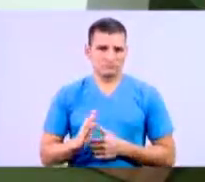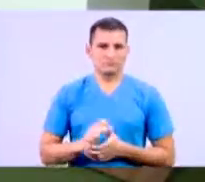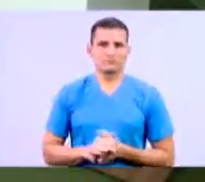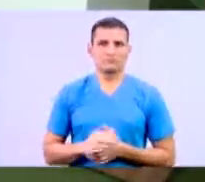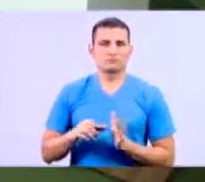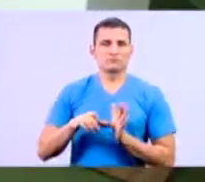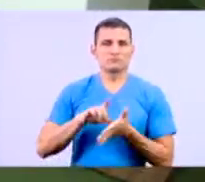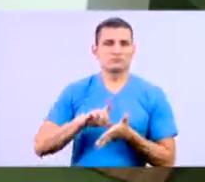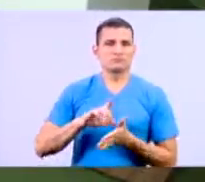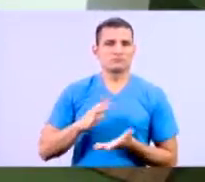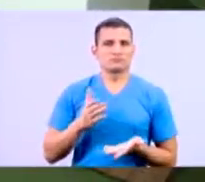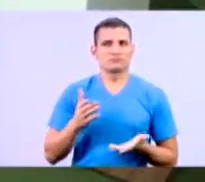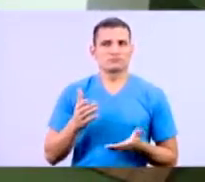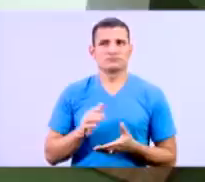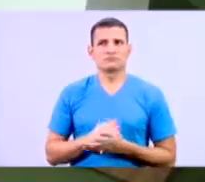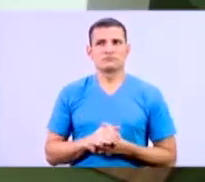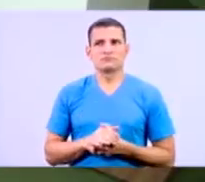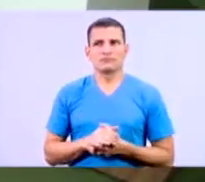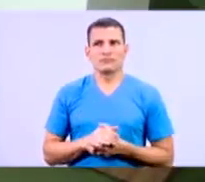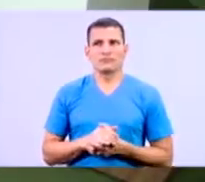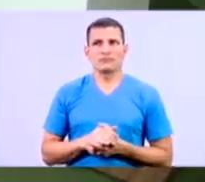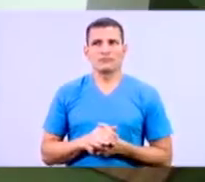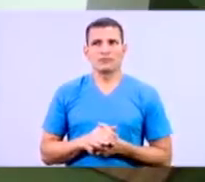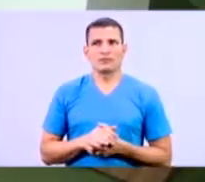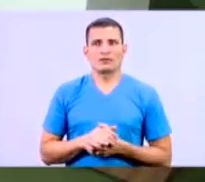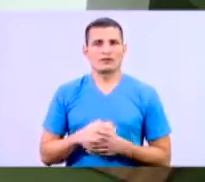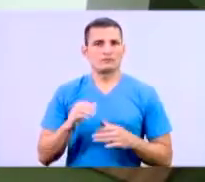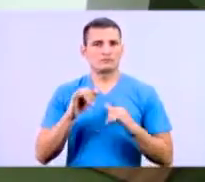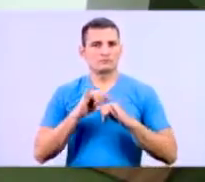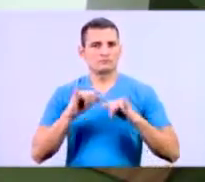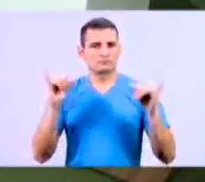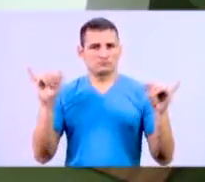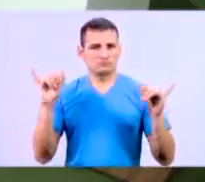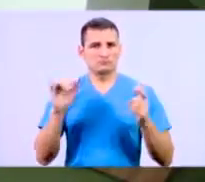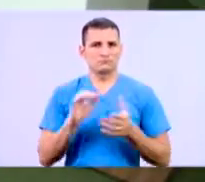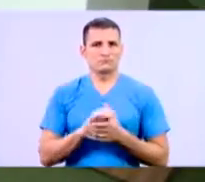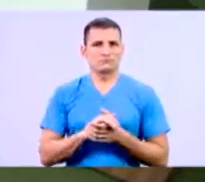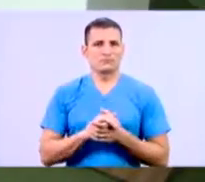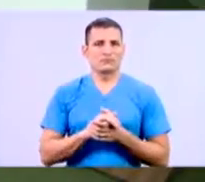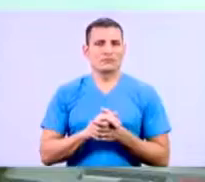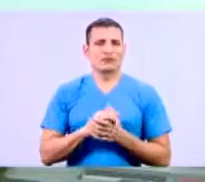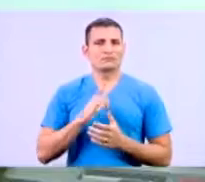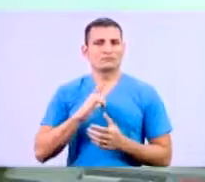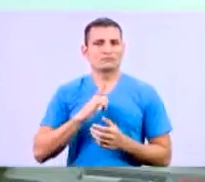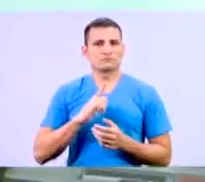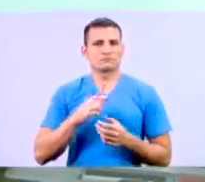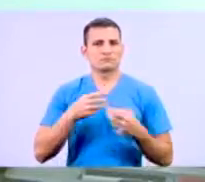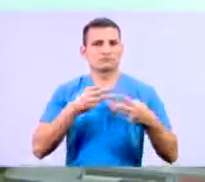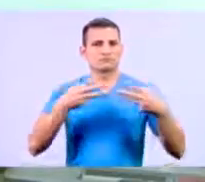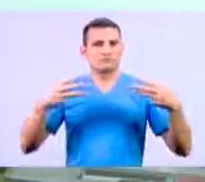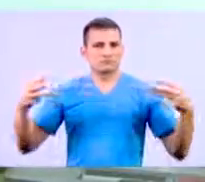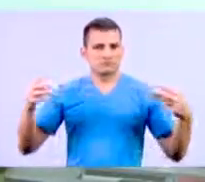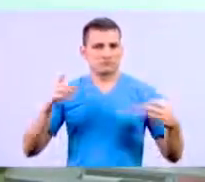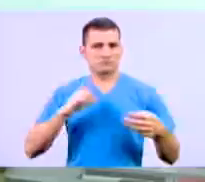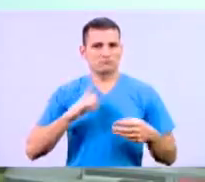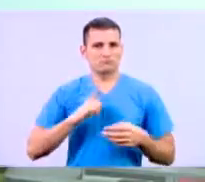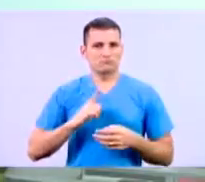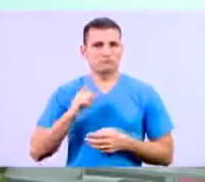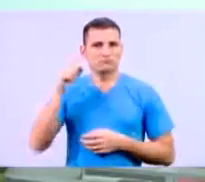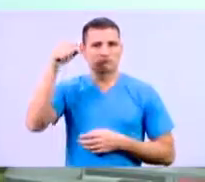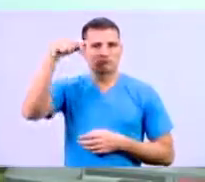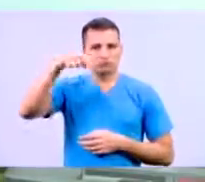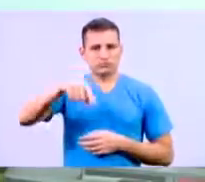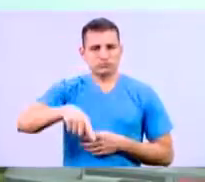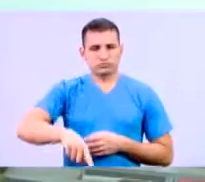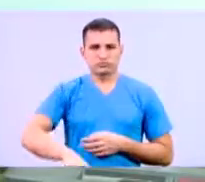uma notícia que ainda para a gente é extraoficial, sobre o lançamento de cabos submarinos saindo do Brasil para a Europa diretamente, sem